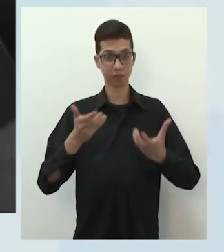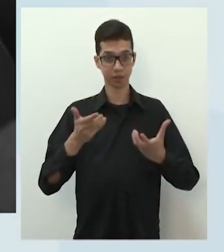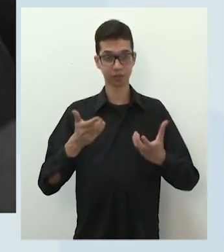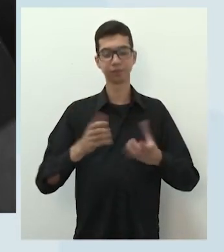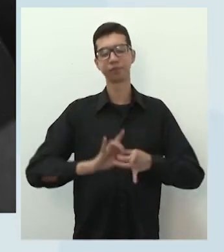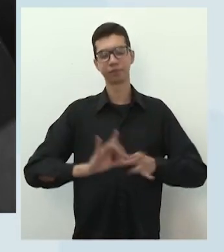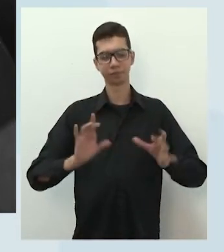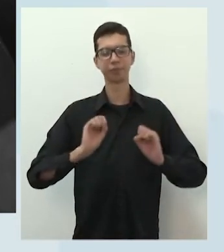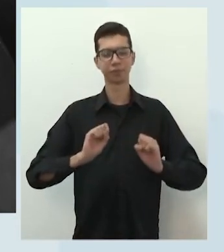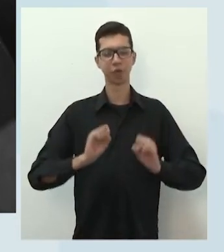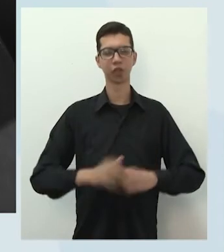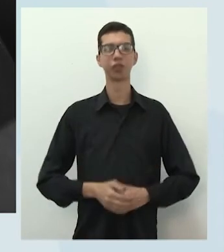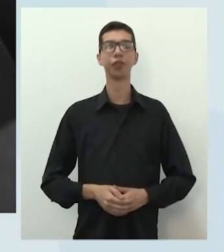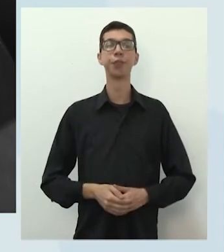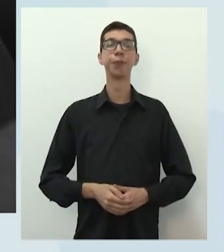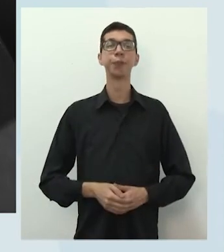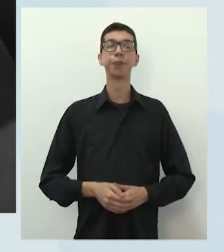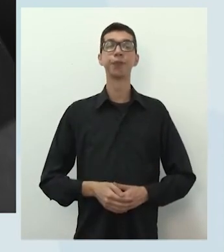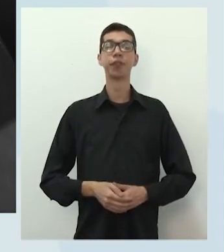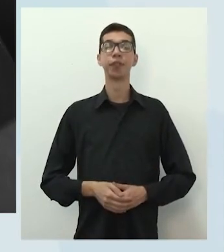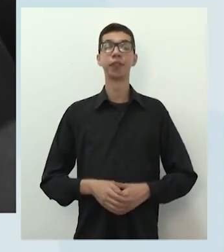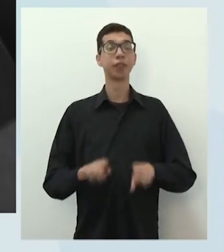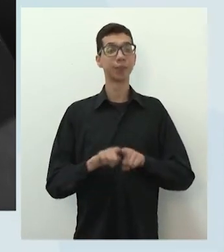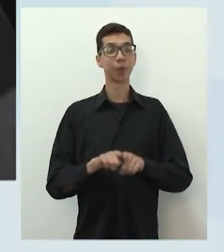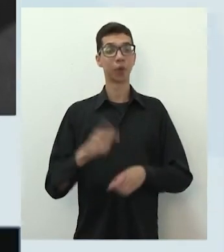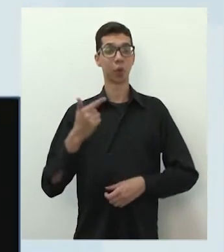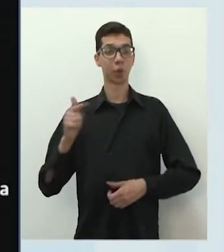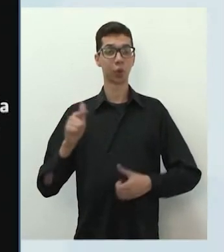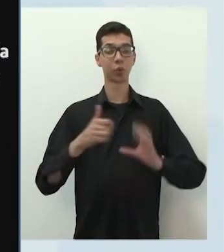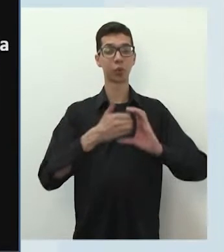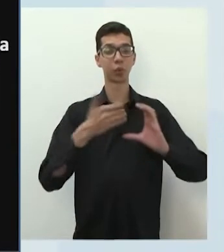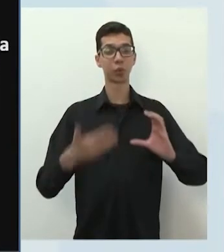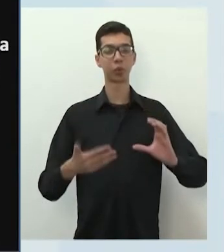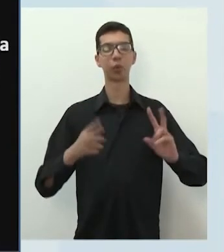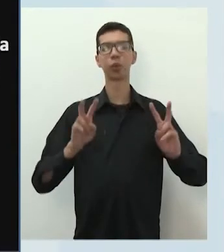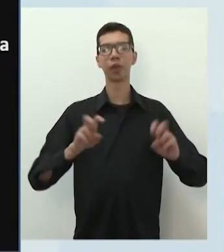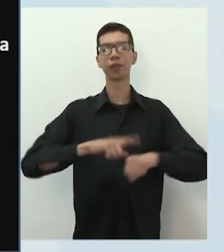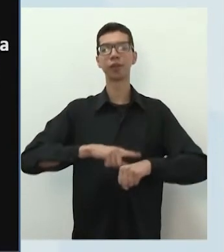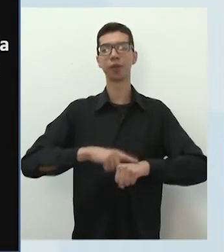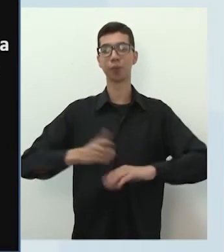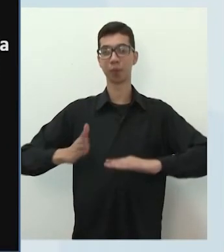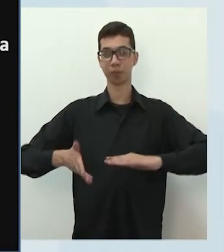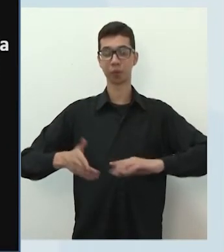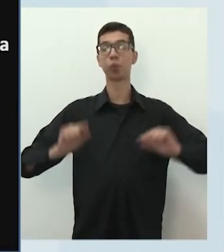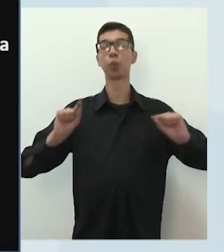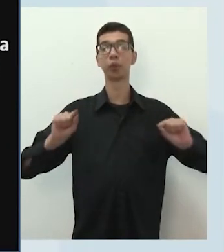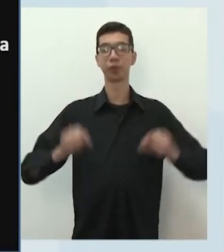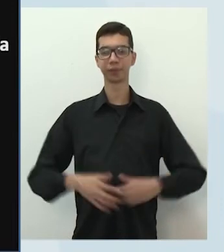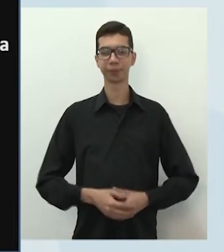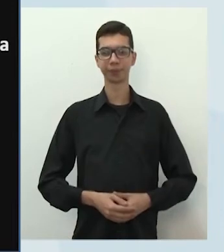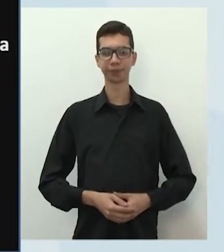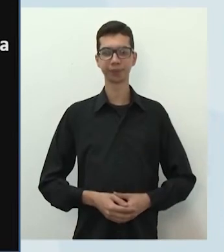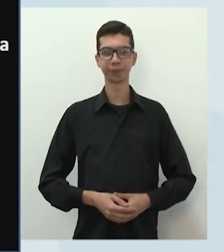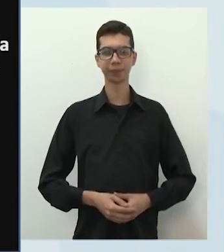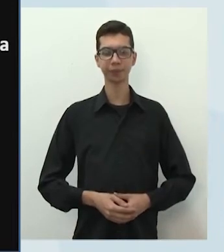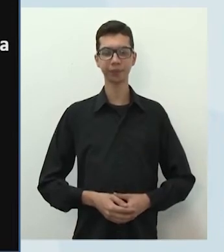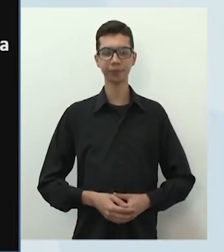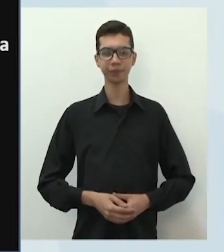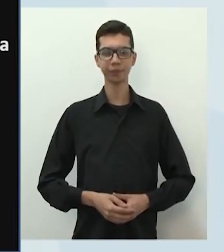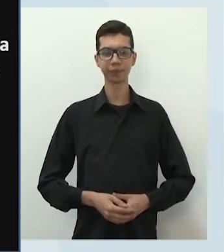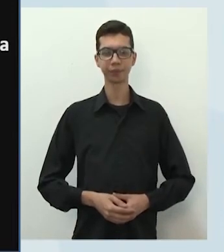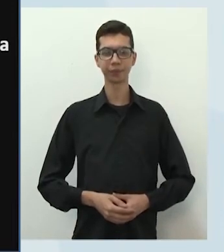minha disposição. Veja, nós temos hoje uma sociedade de pessoas que acham de verdade isso, que com um clique você